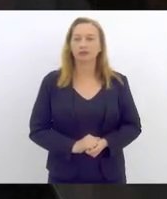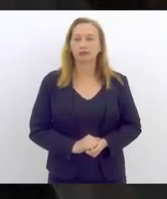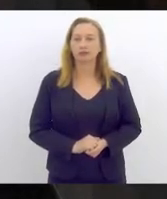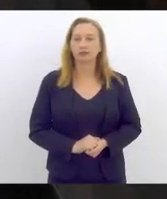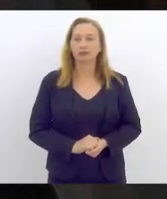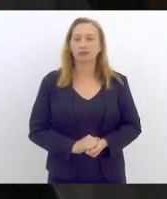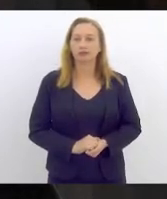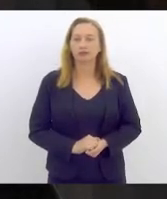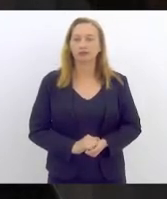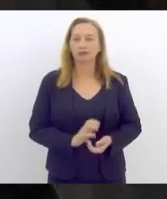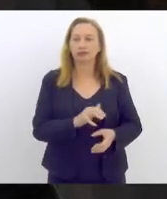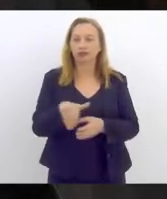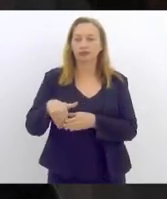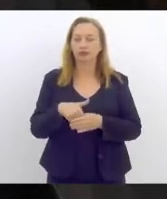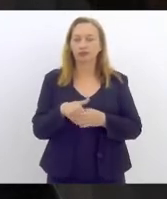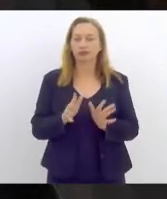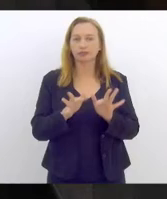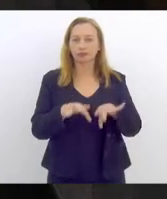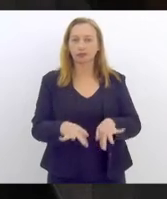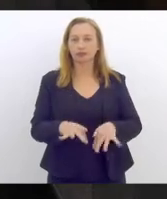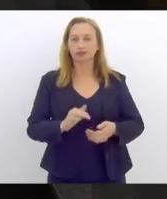eleição concluída